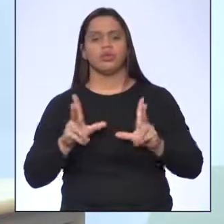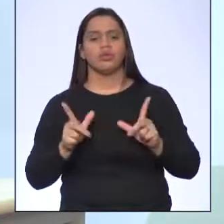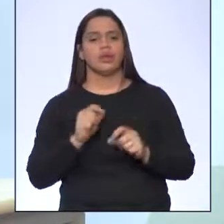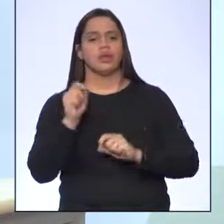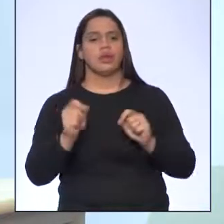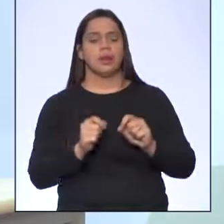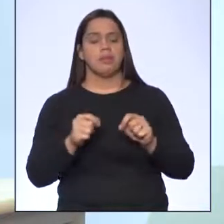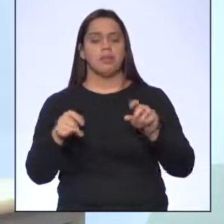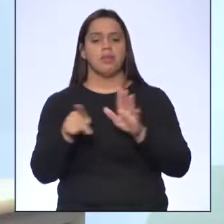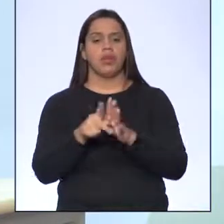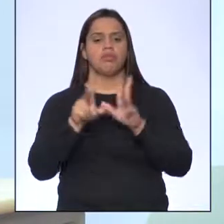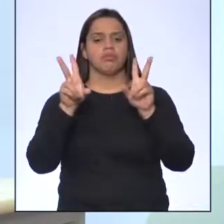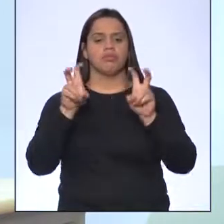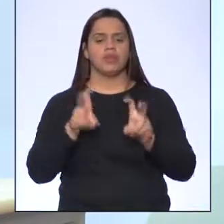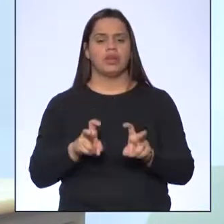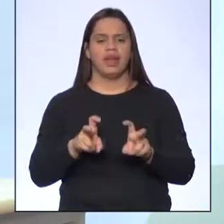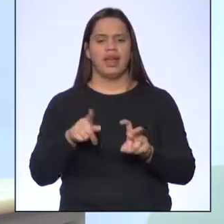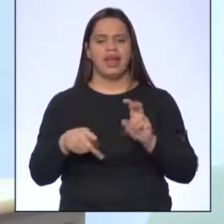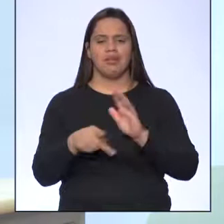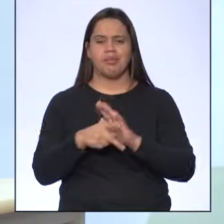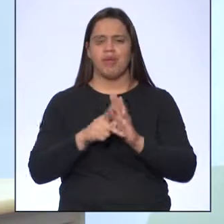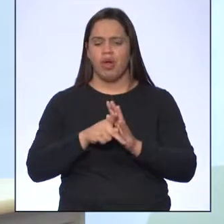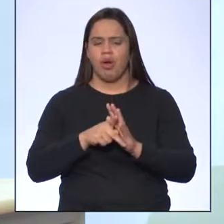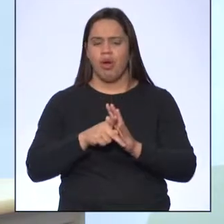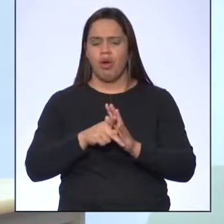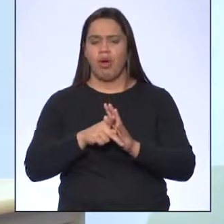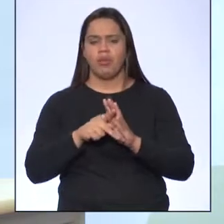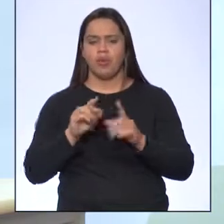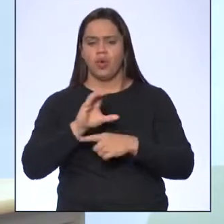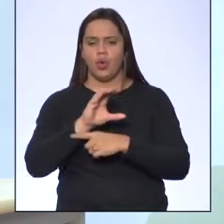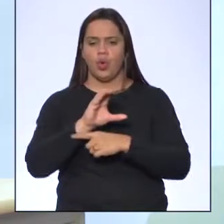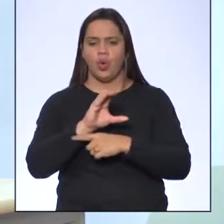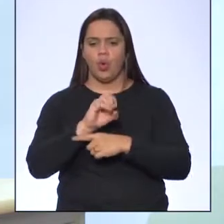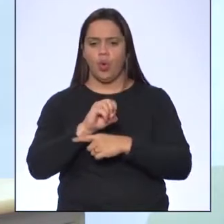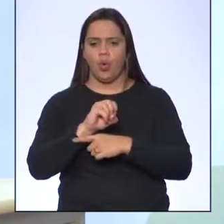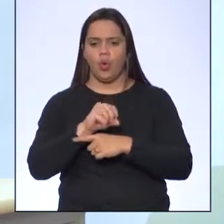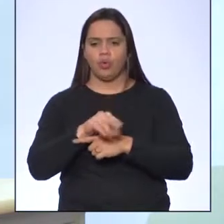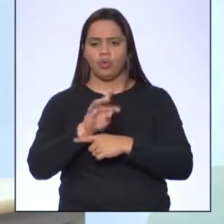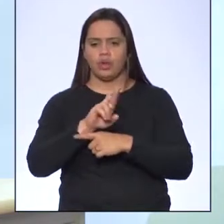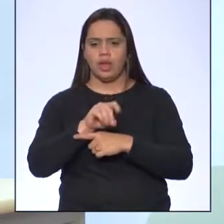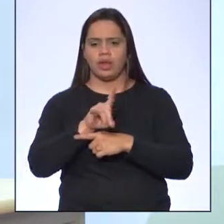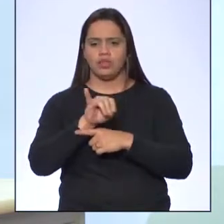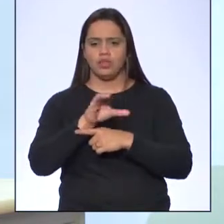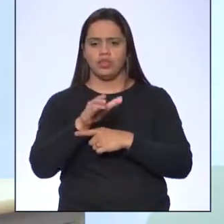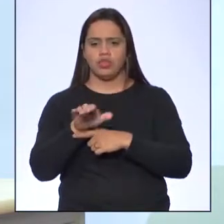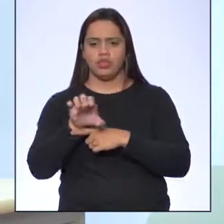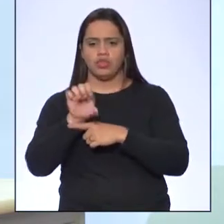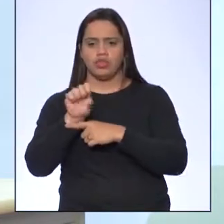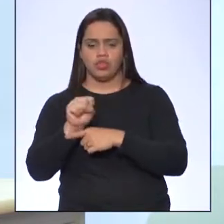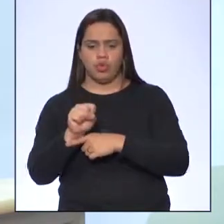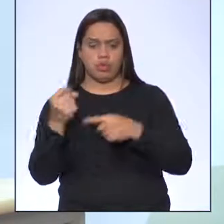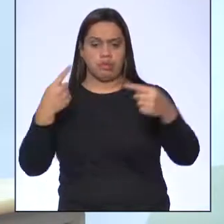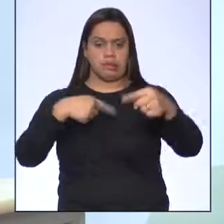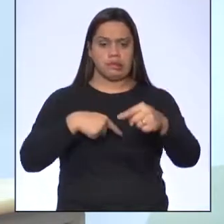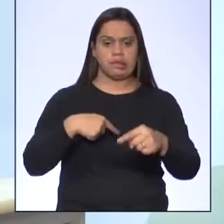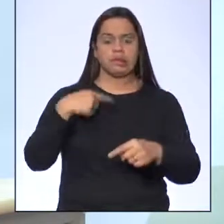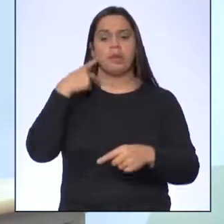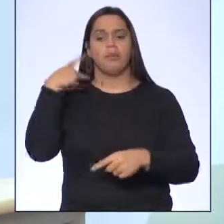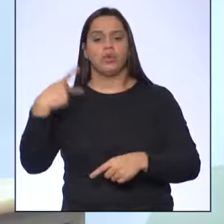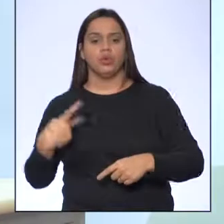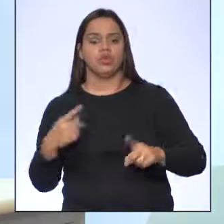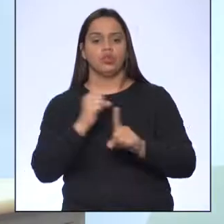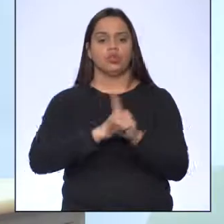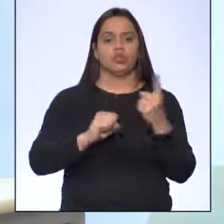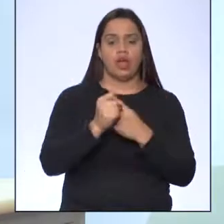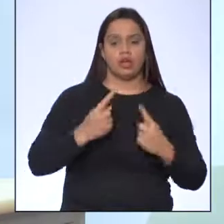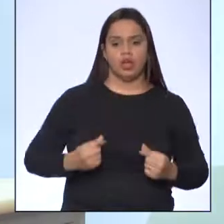às contradições sociais, políticas, econômicas, né, que são aí importantes para a gente